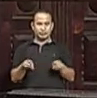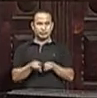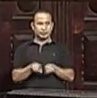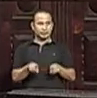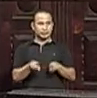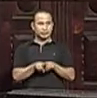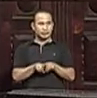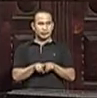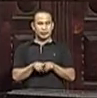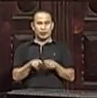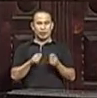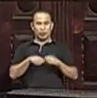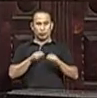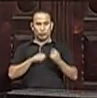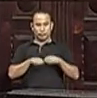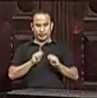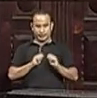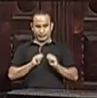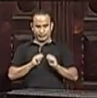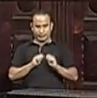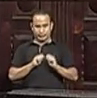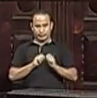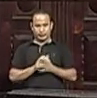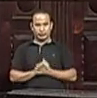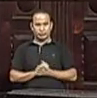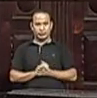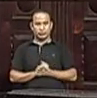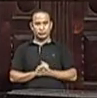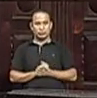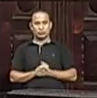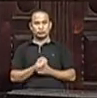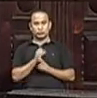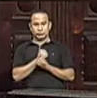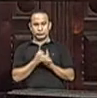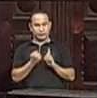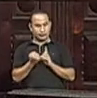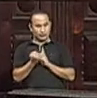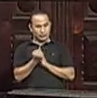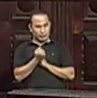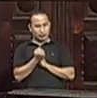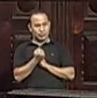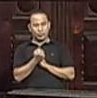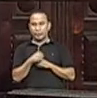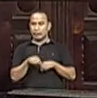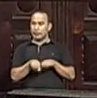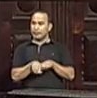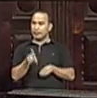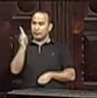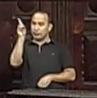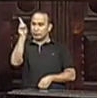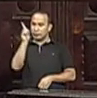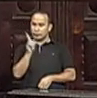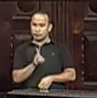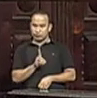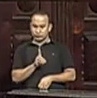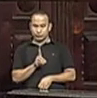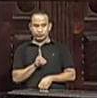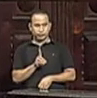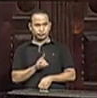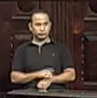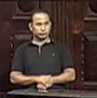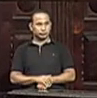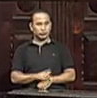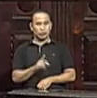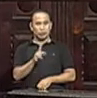ordem econômica, a ordem social e o direito de propriedade.